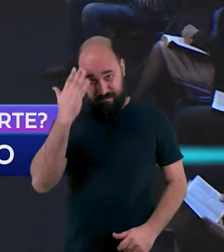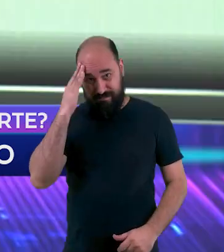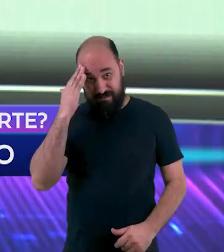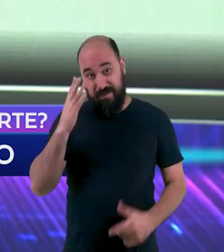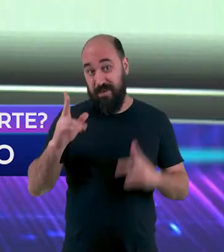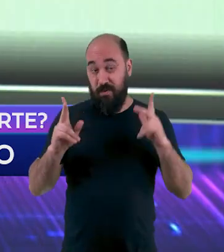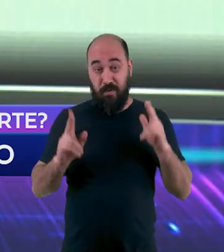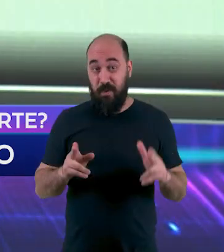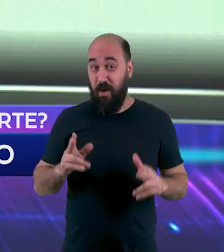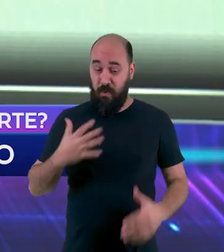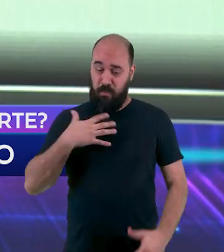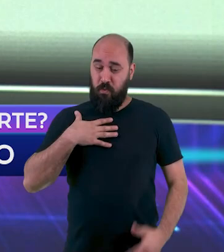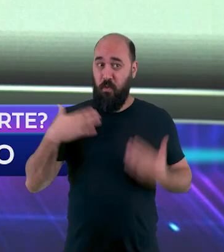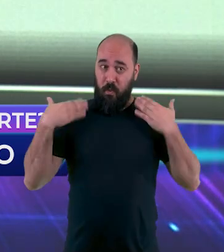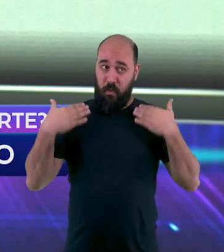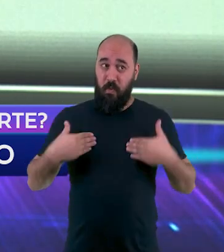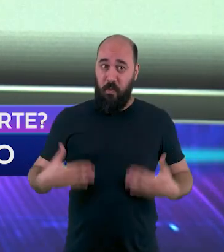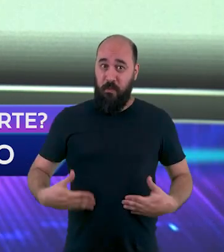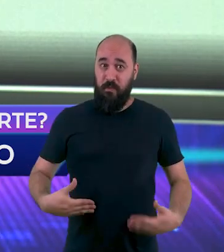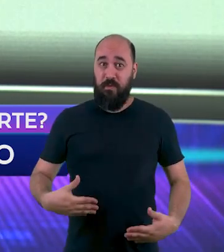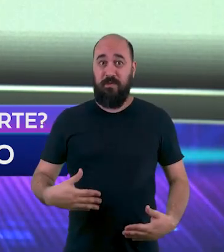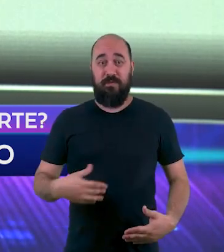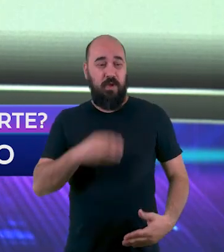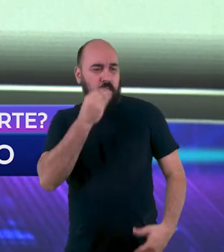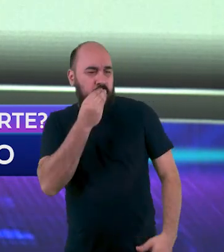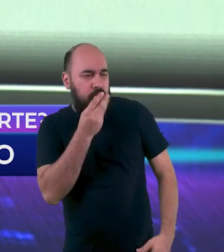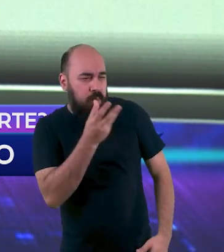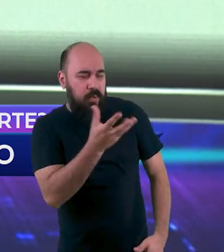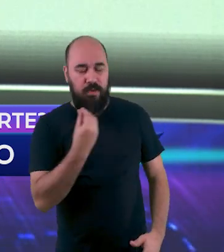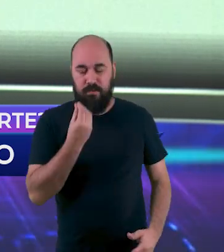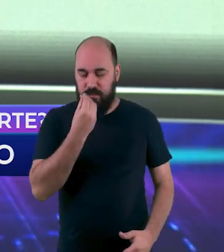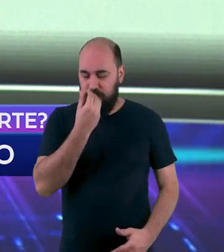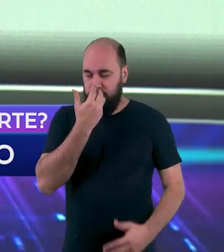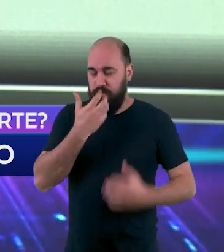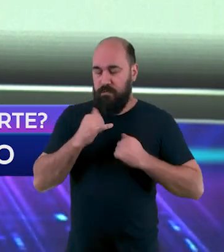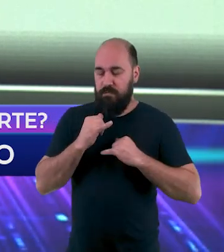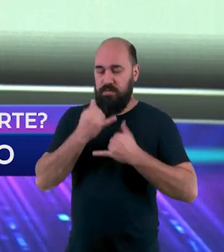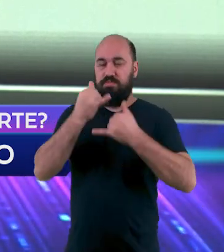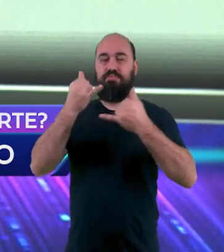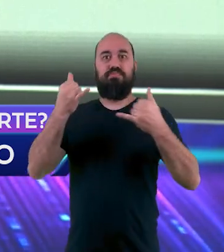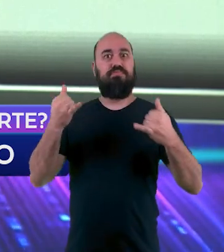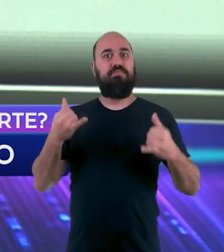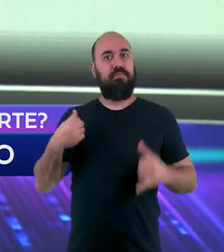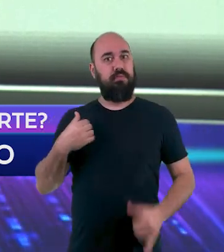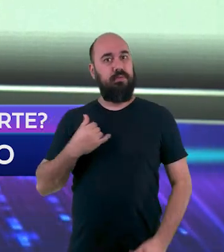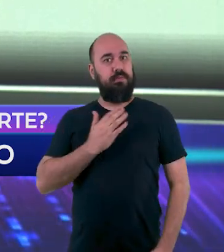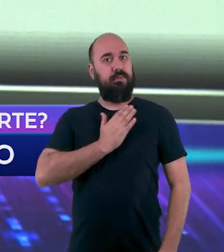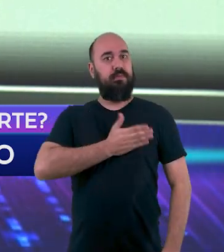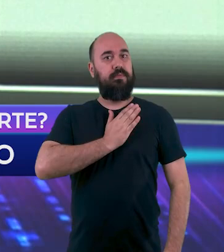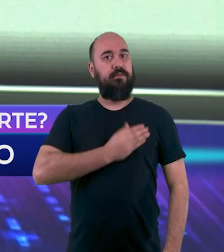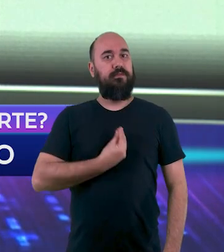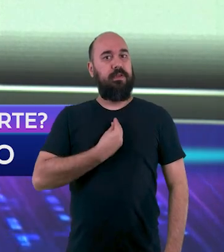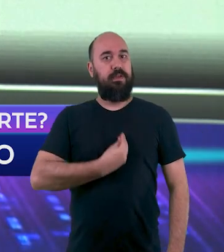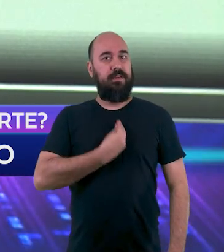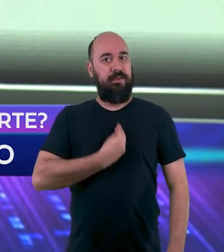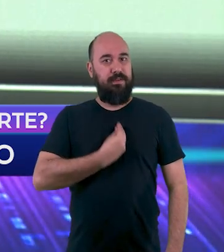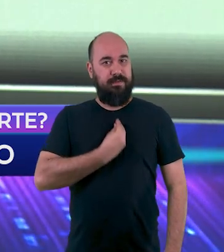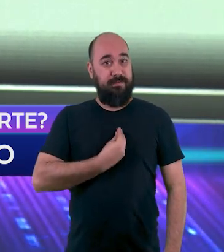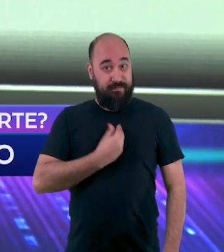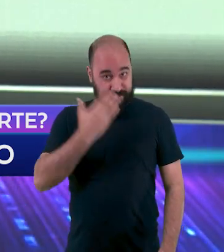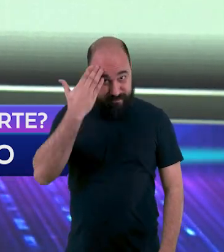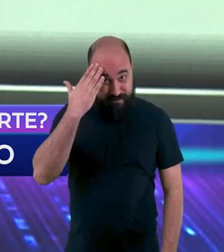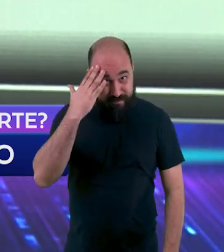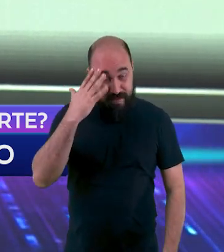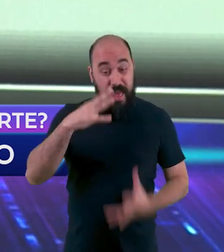ligado, assim foi o corpo humano, passou a ser vivo, uma alma vivente. Esta é a fórmula da vida. Então,